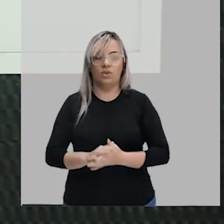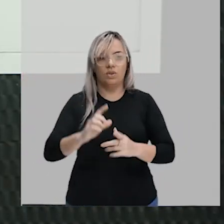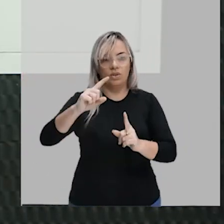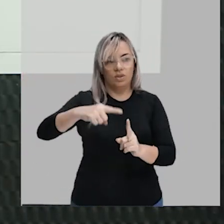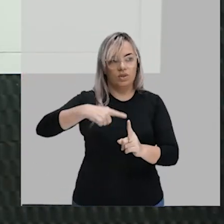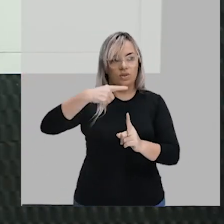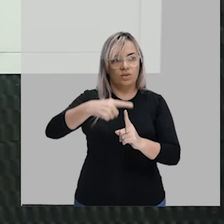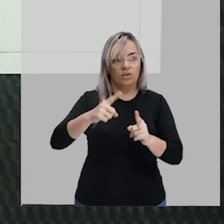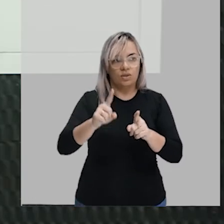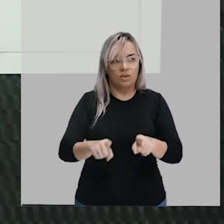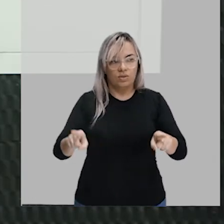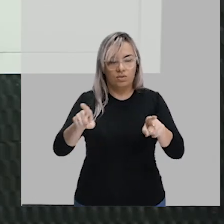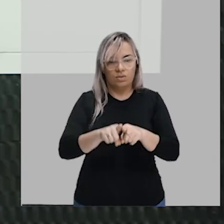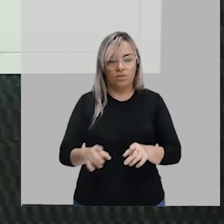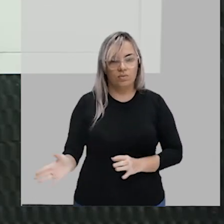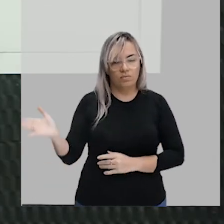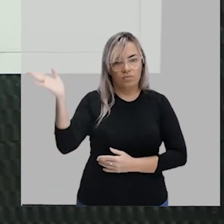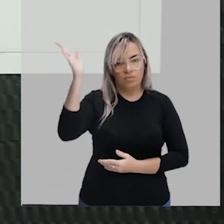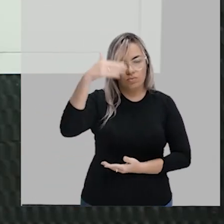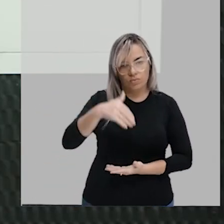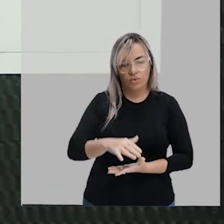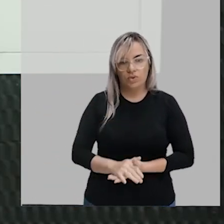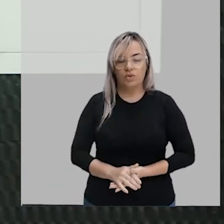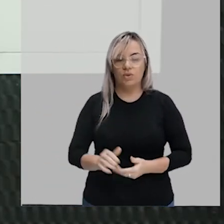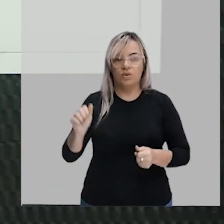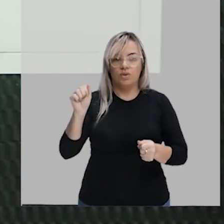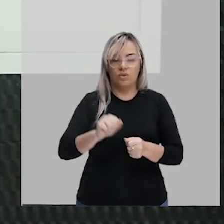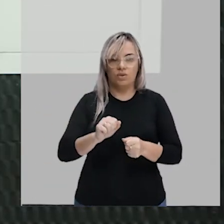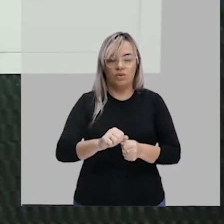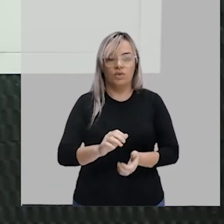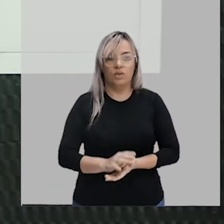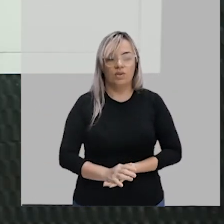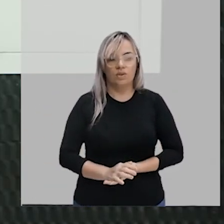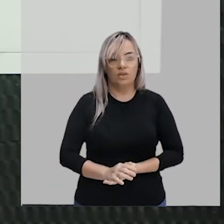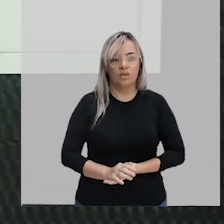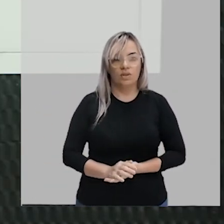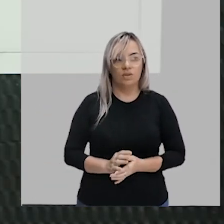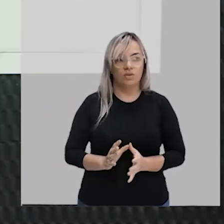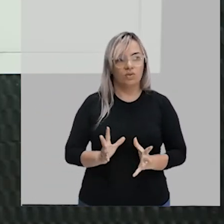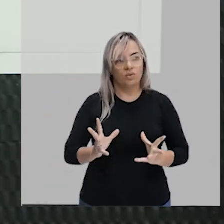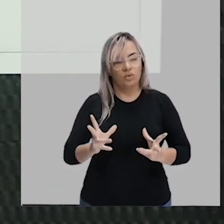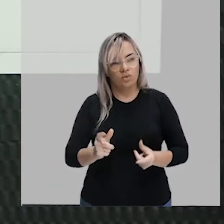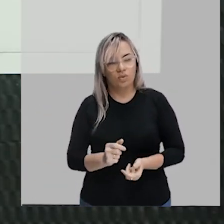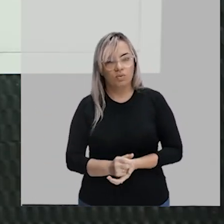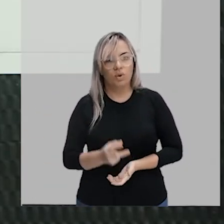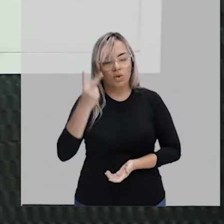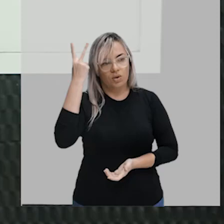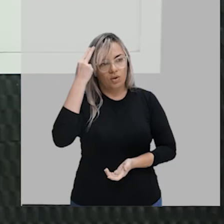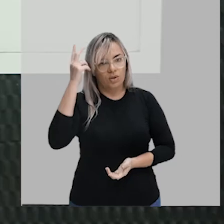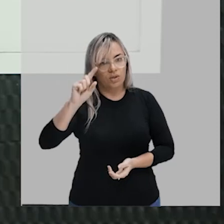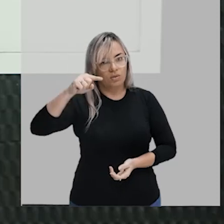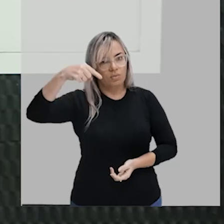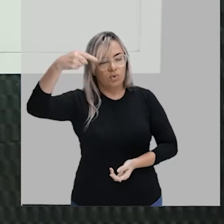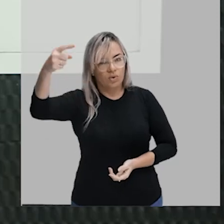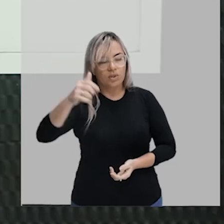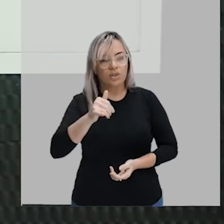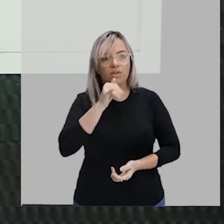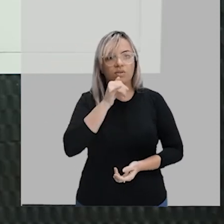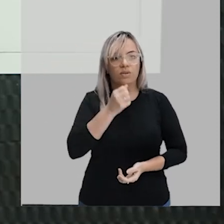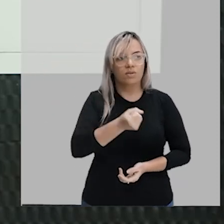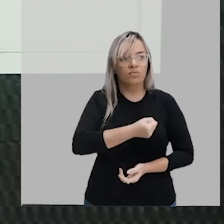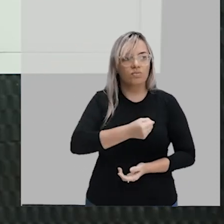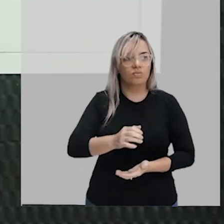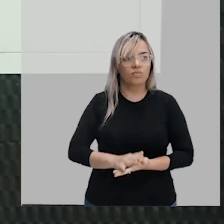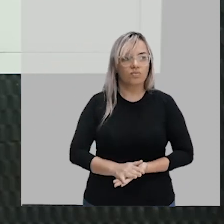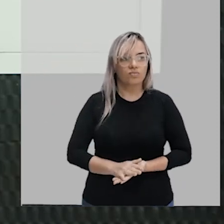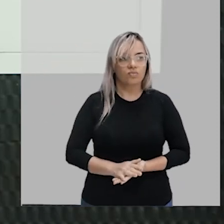veja só. Vou colocar aqui na forma geral, depois eu boto um exemplo numérico. Então, olha só. Esse A1